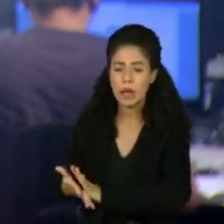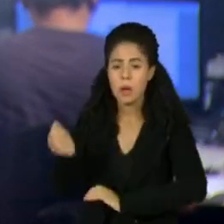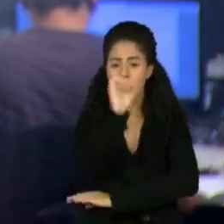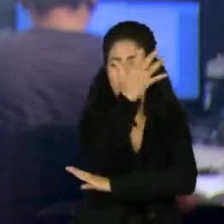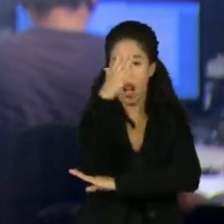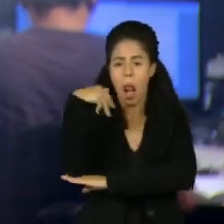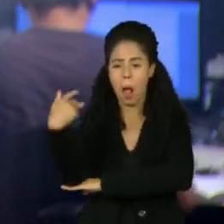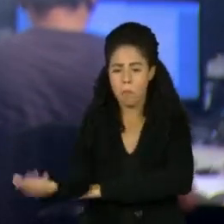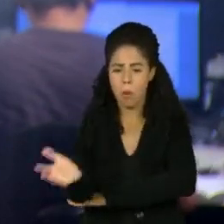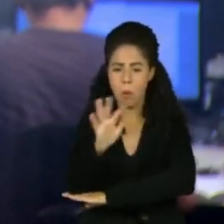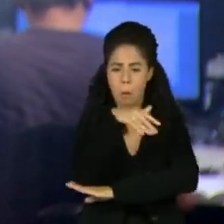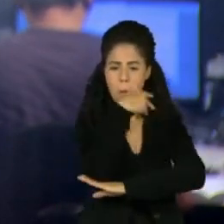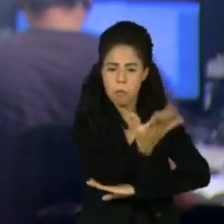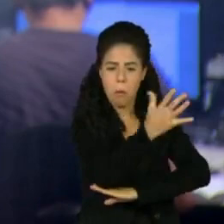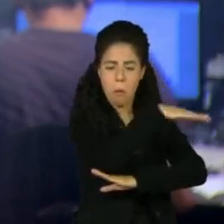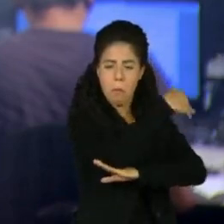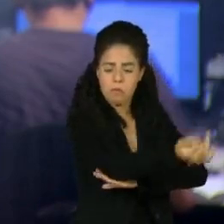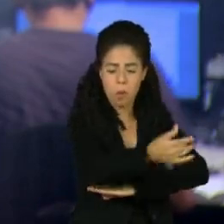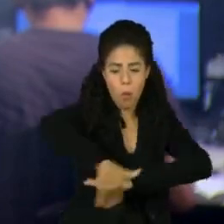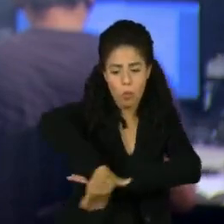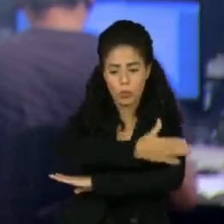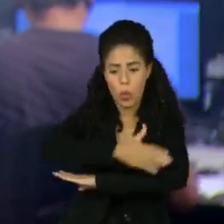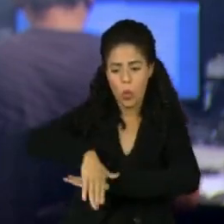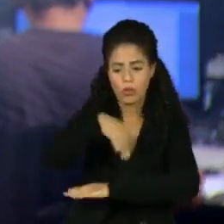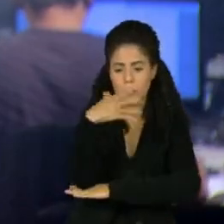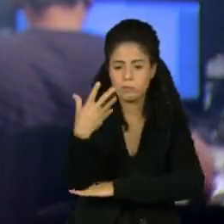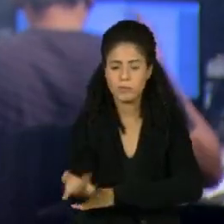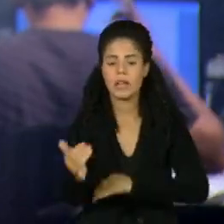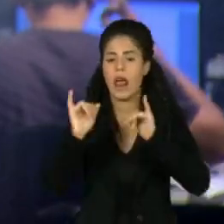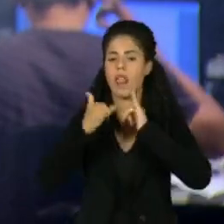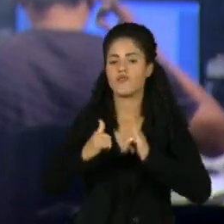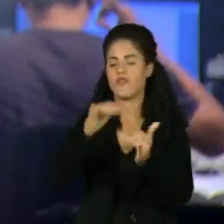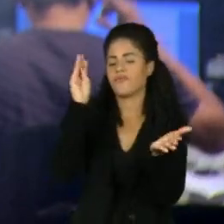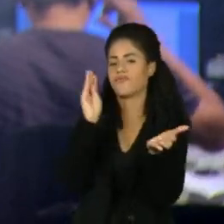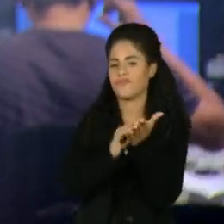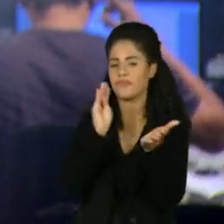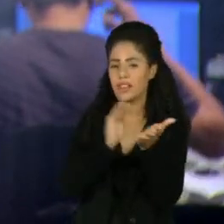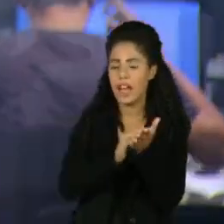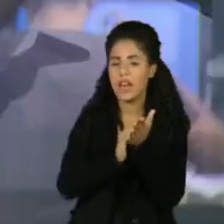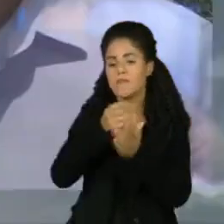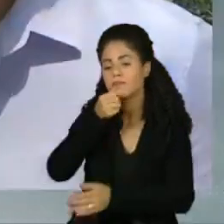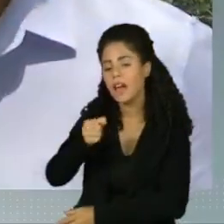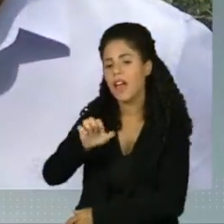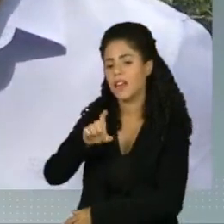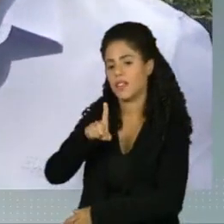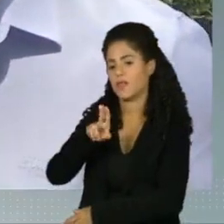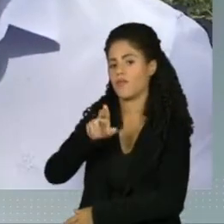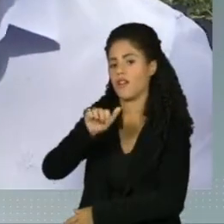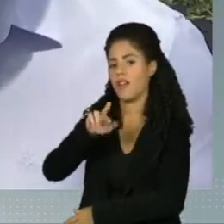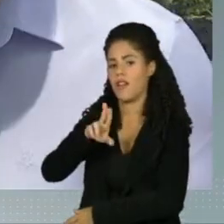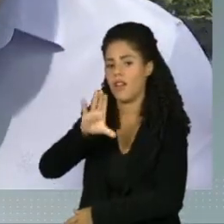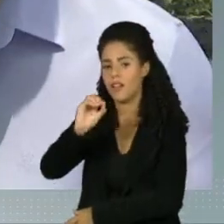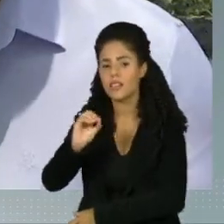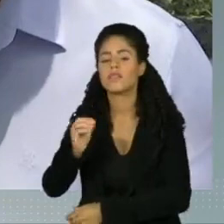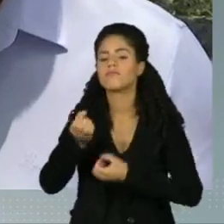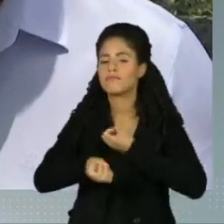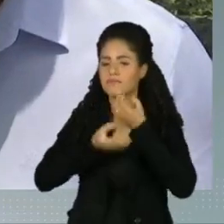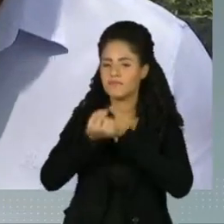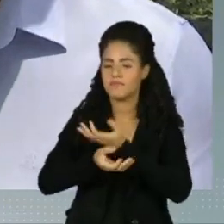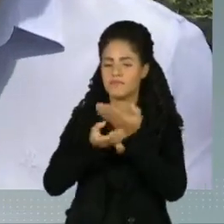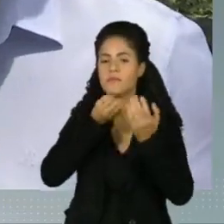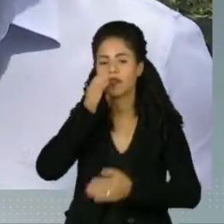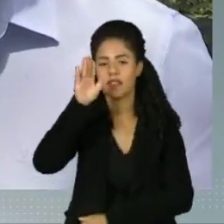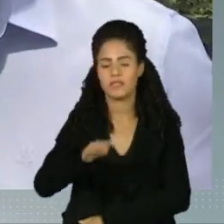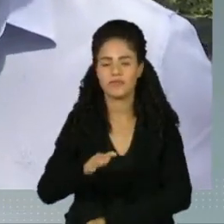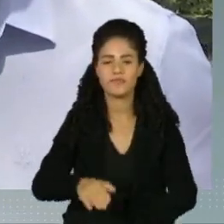caíram, obstruindo ruas e deixando vários bairros sem energia elétrica. O repórter Eduardo Campos tem outras informações. Boa tarde,